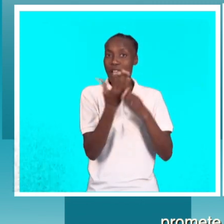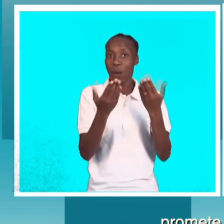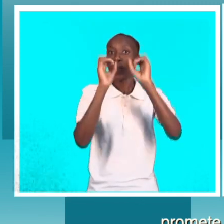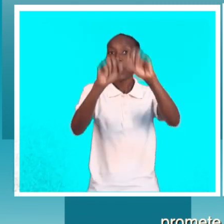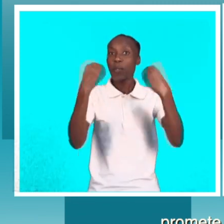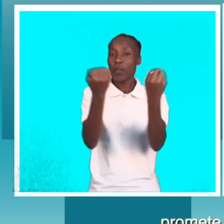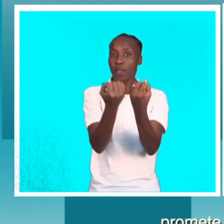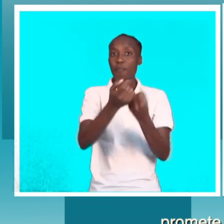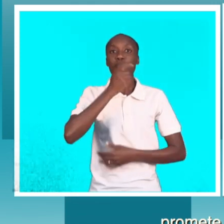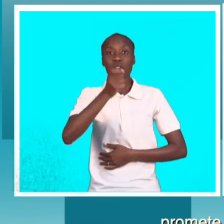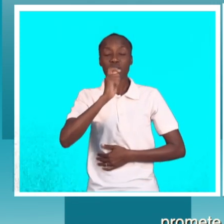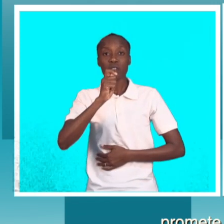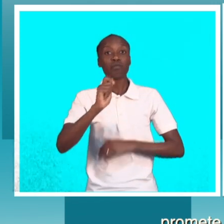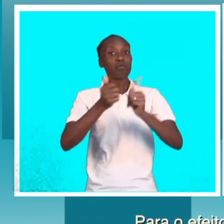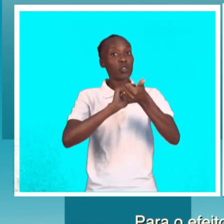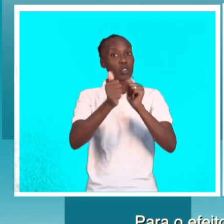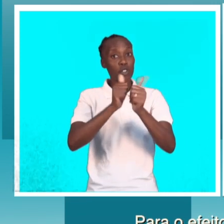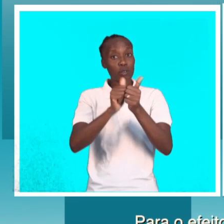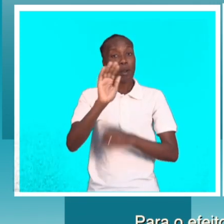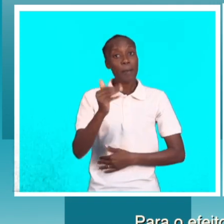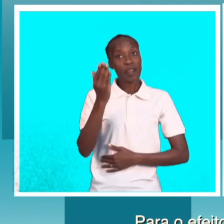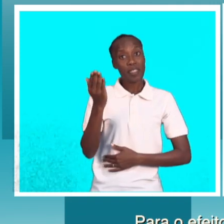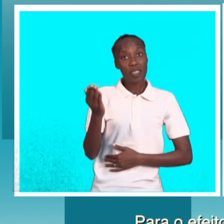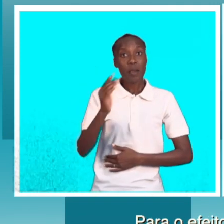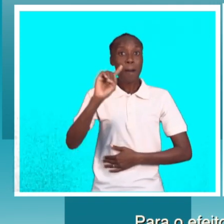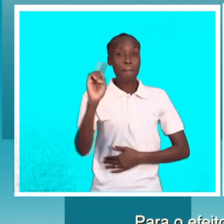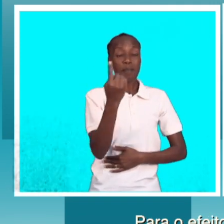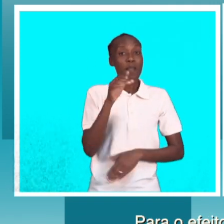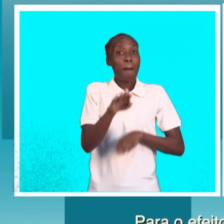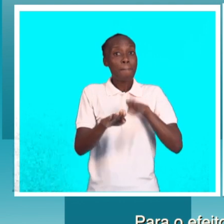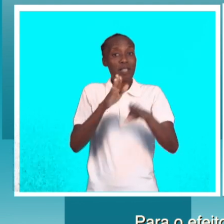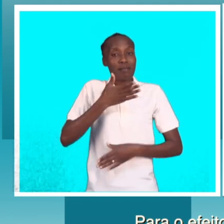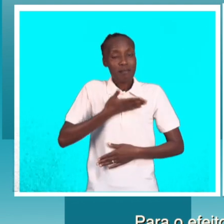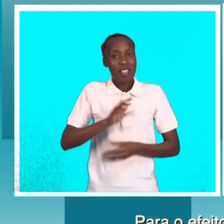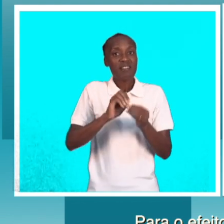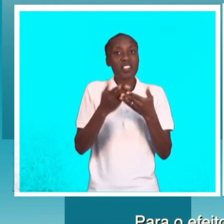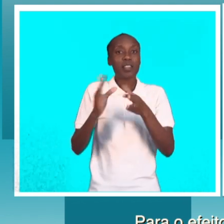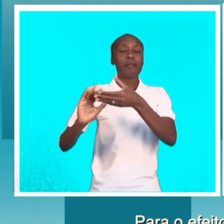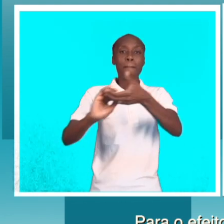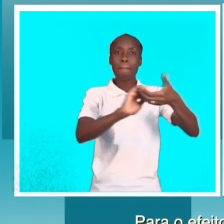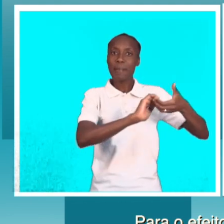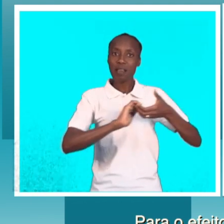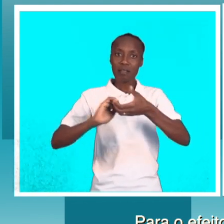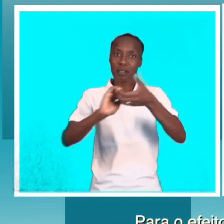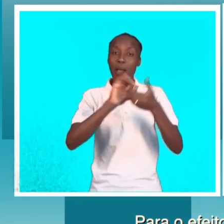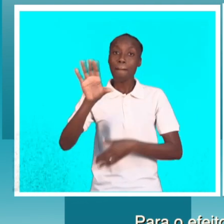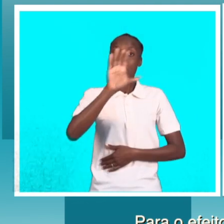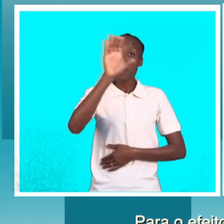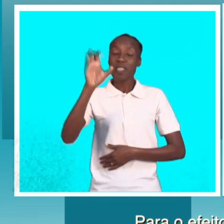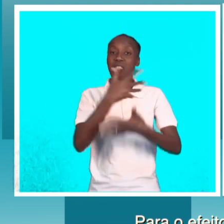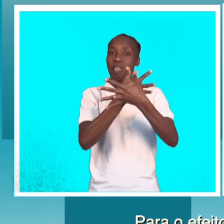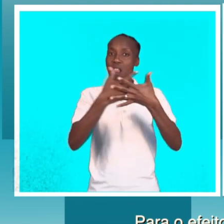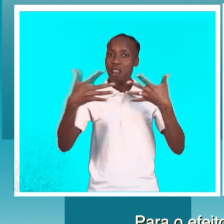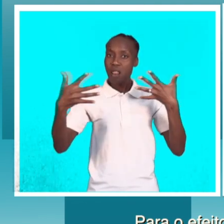agremiação de jornalistas desportivos. Por efeito, o primeiro passo será estabelecer parcerias com os